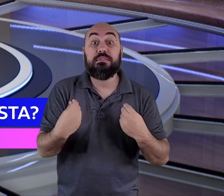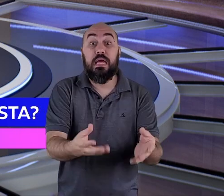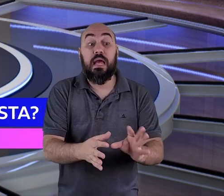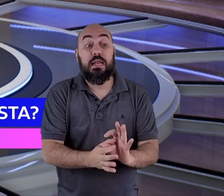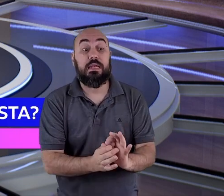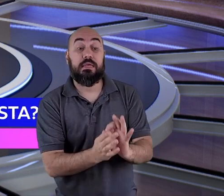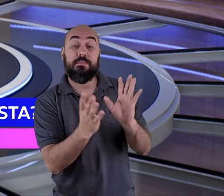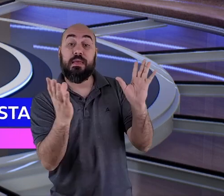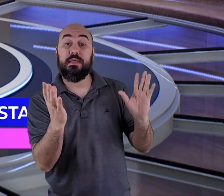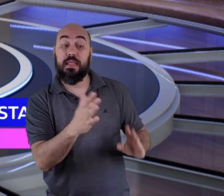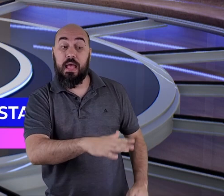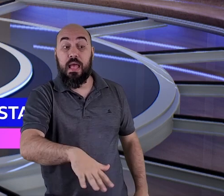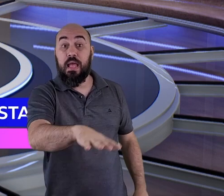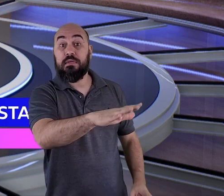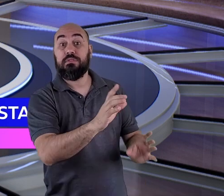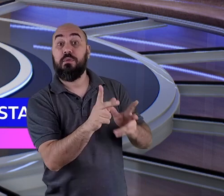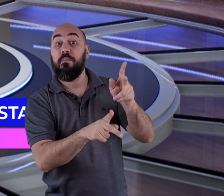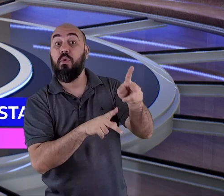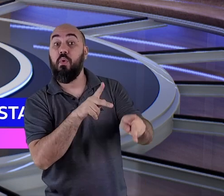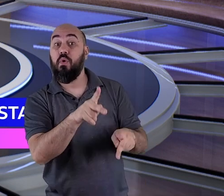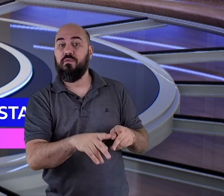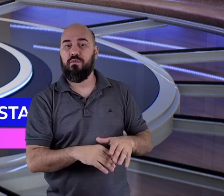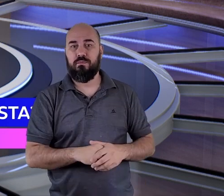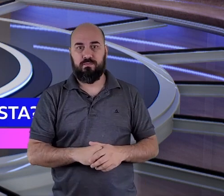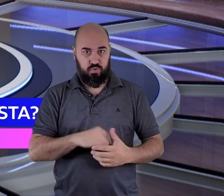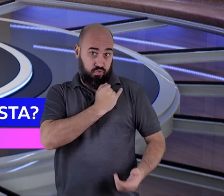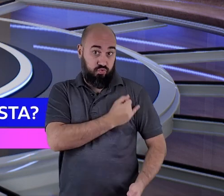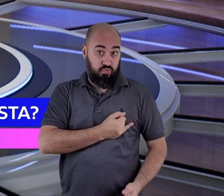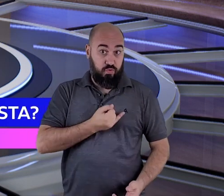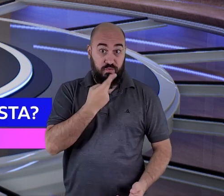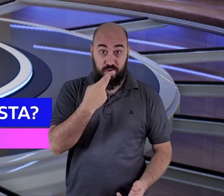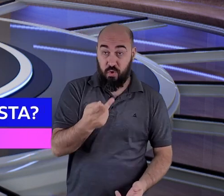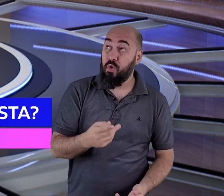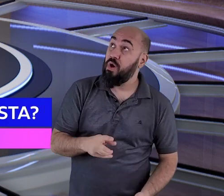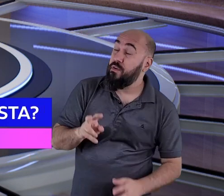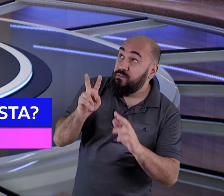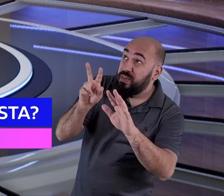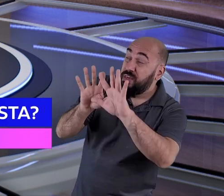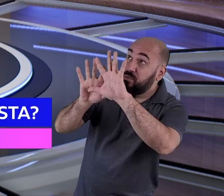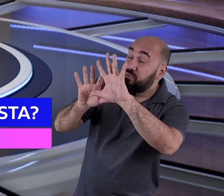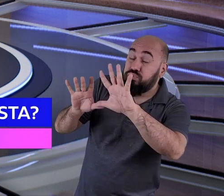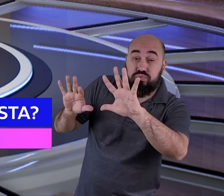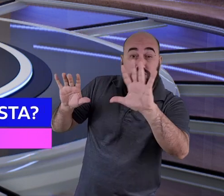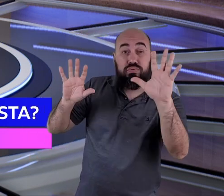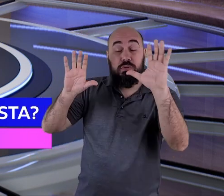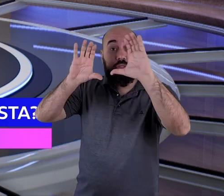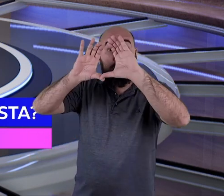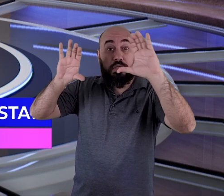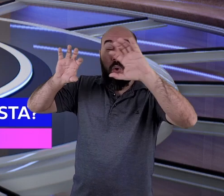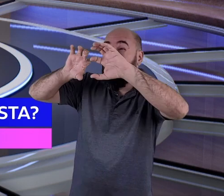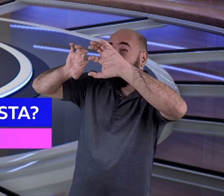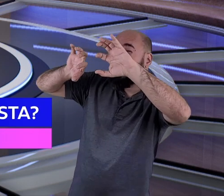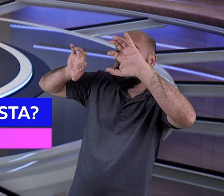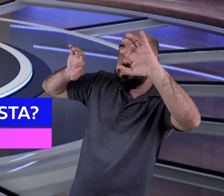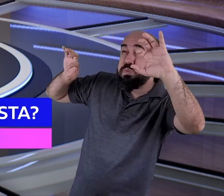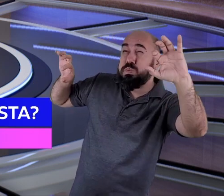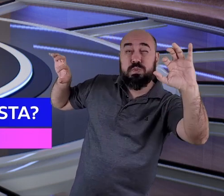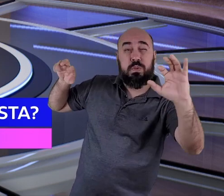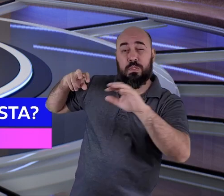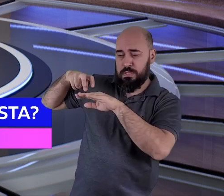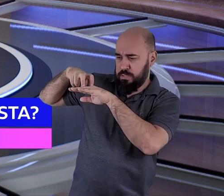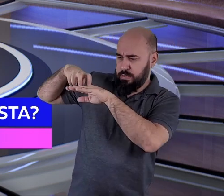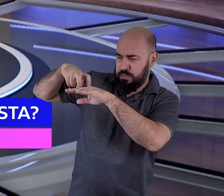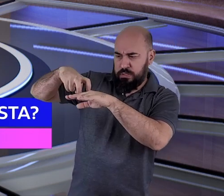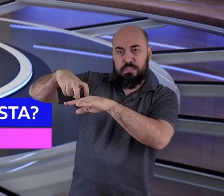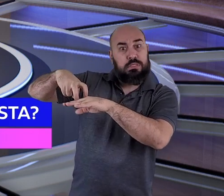escrito, palavra de João: vi o céu aberto e eis um cavalo branco, o seu cavaleiro se chama Fiel